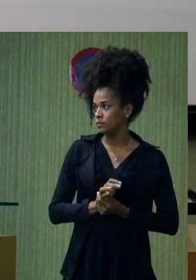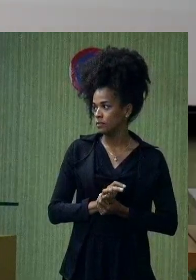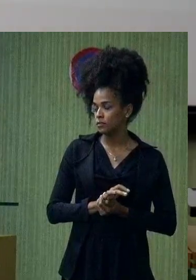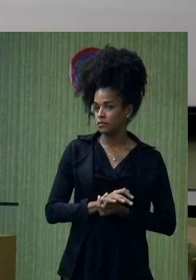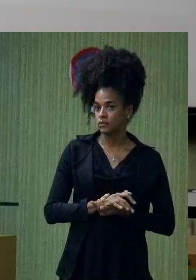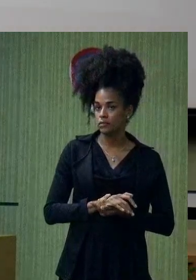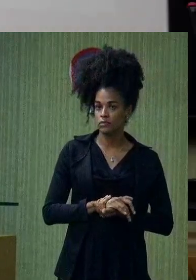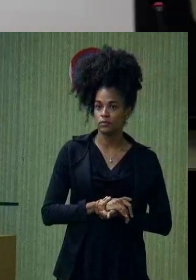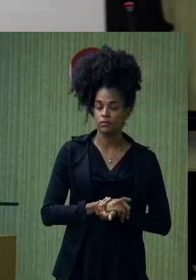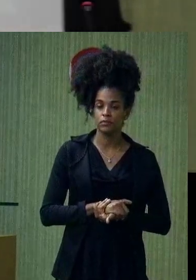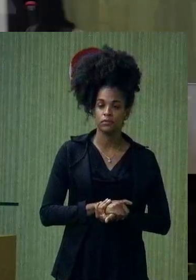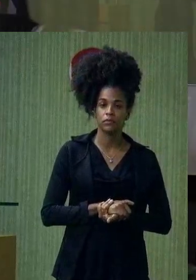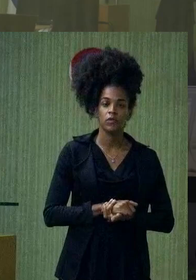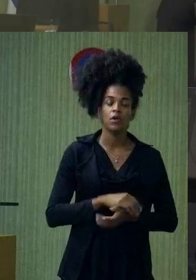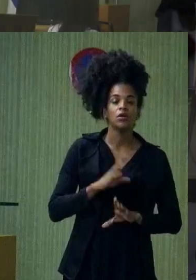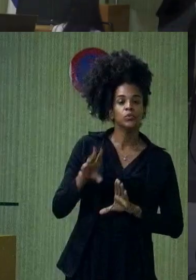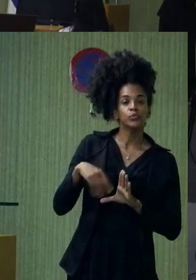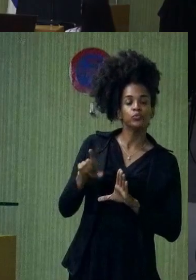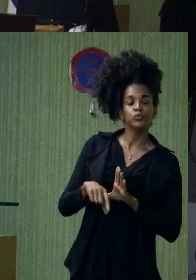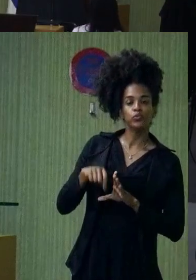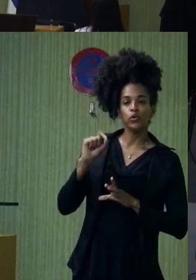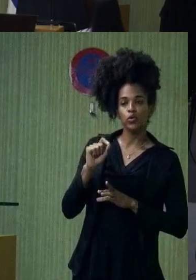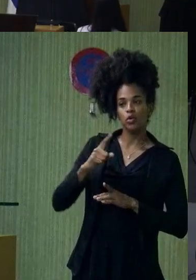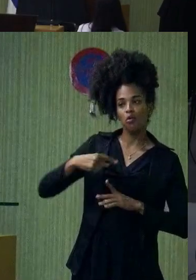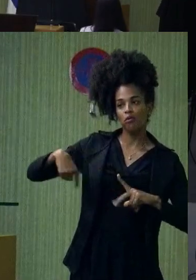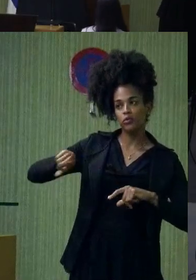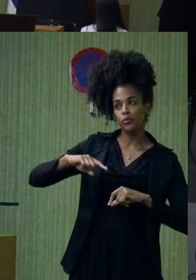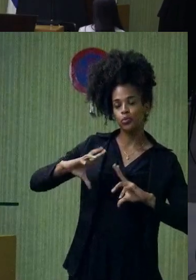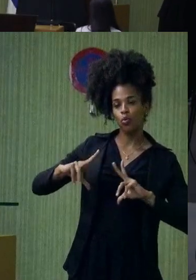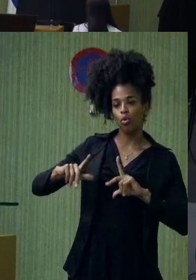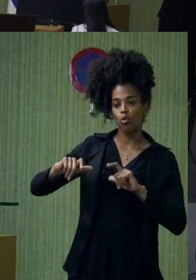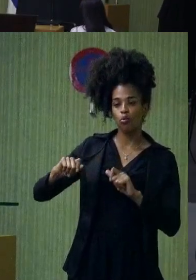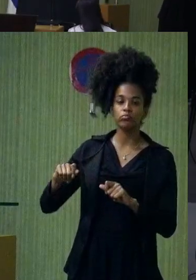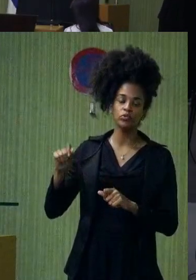sim tá É é justo